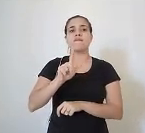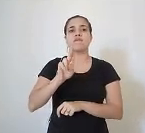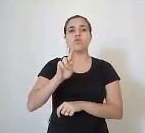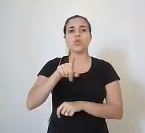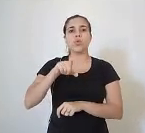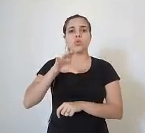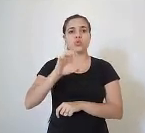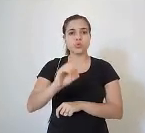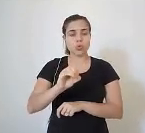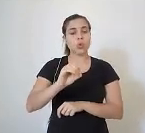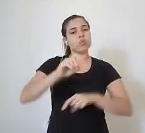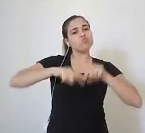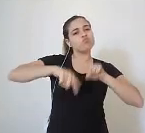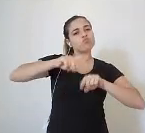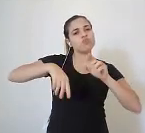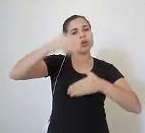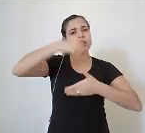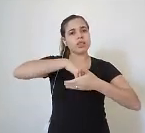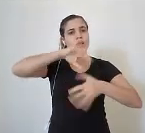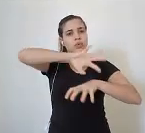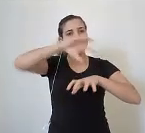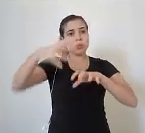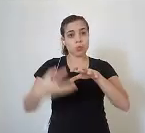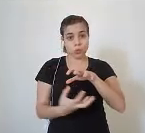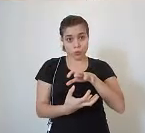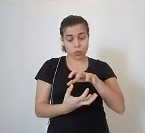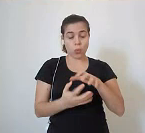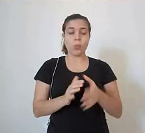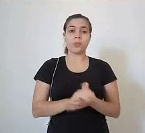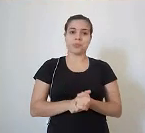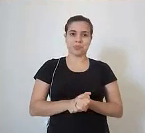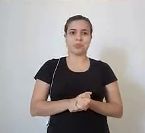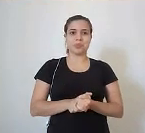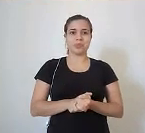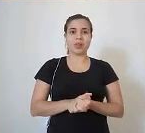um pouquinho sobre o fluxo de matéria nos ecossistemas.